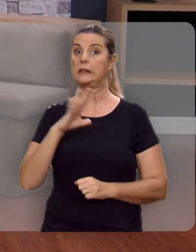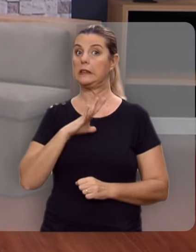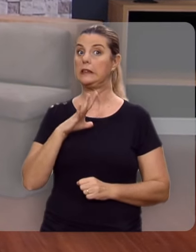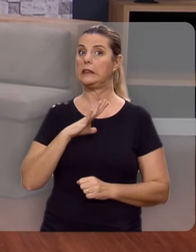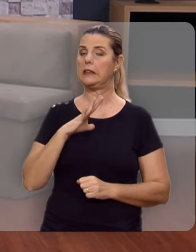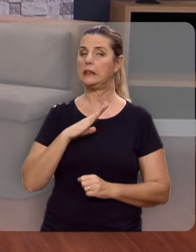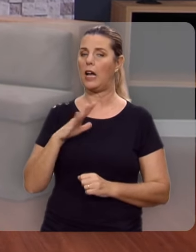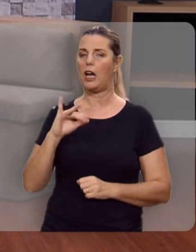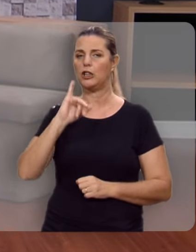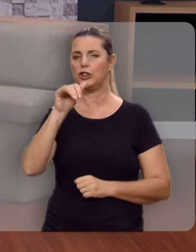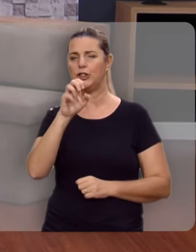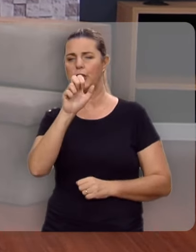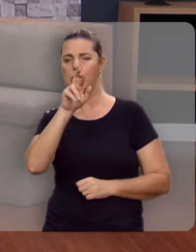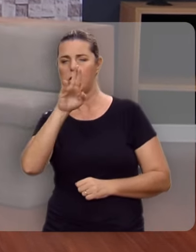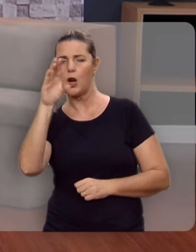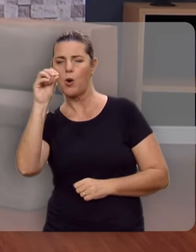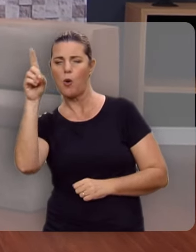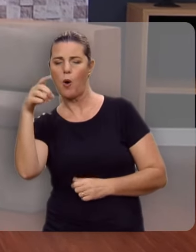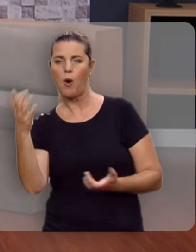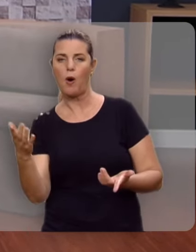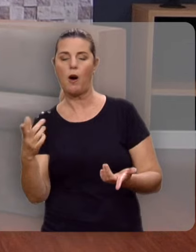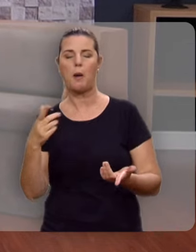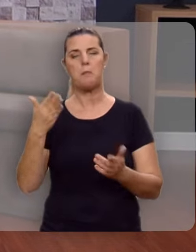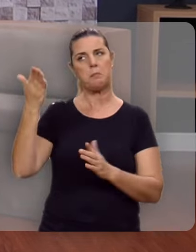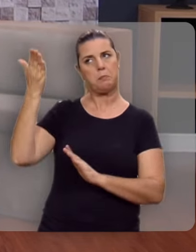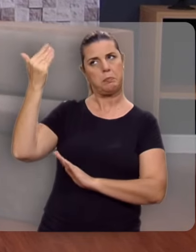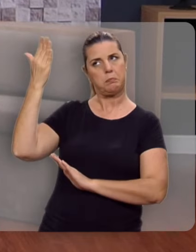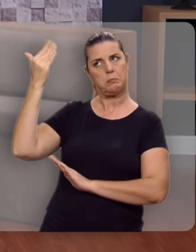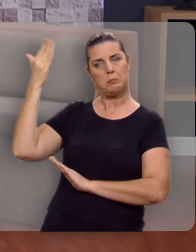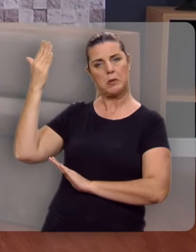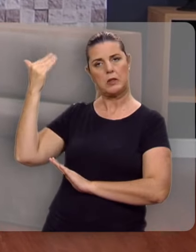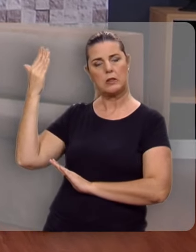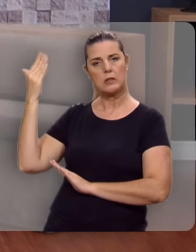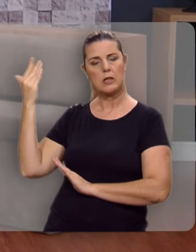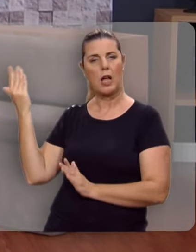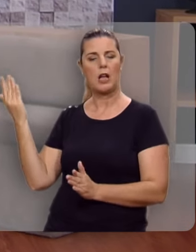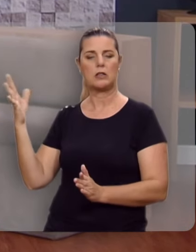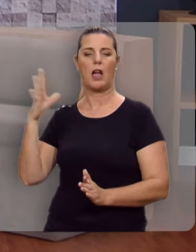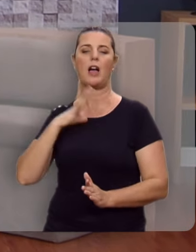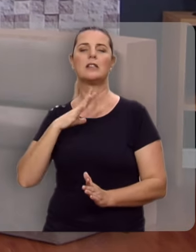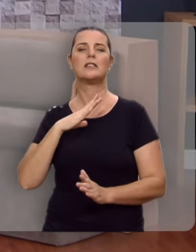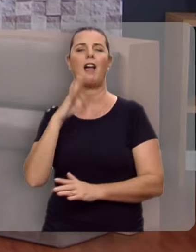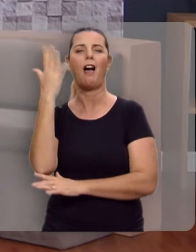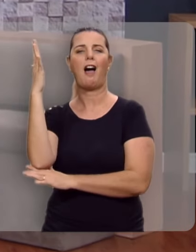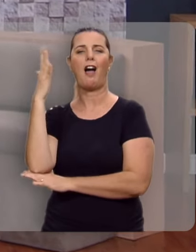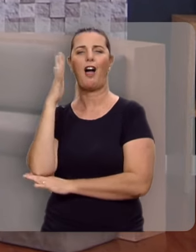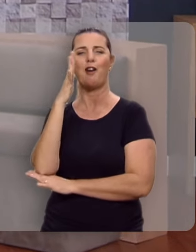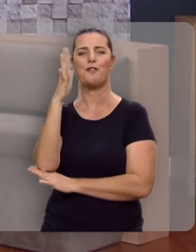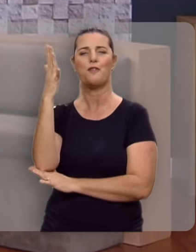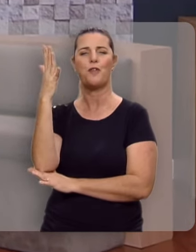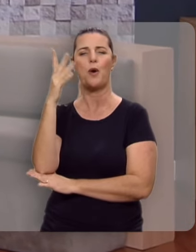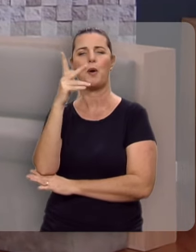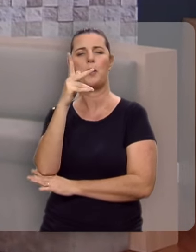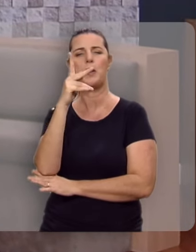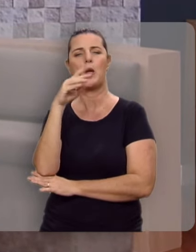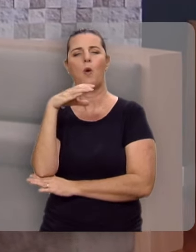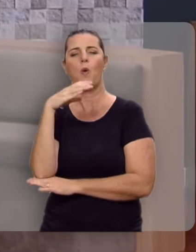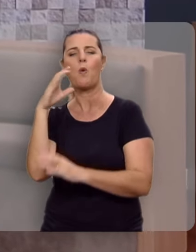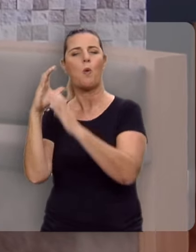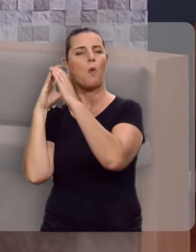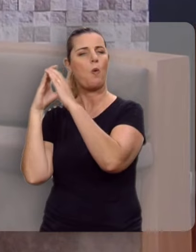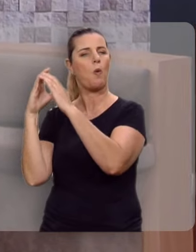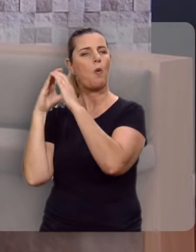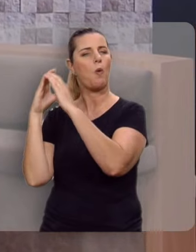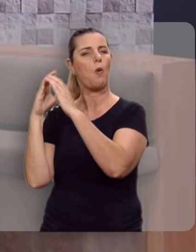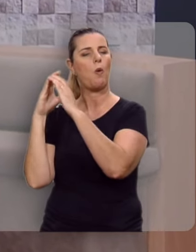de Jericó era, na época, a cidade das palmeiras, a cidade